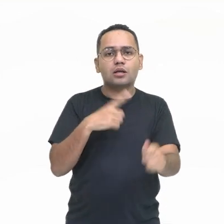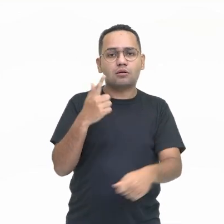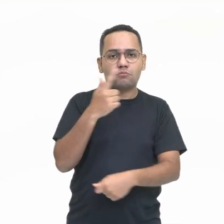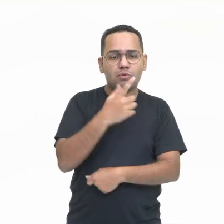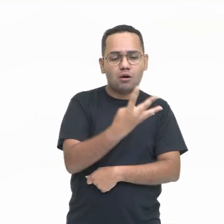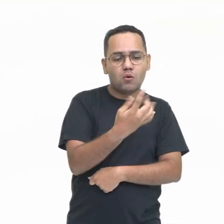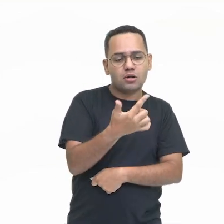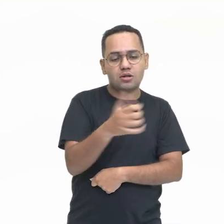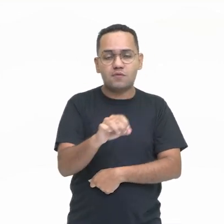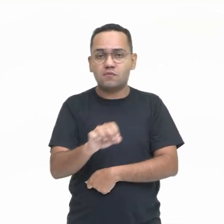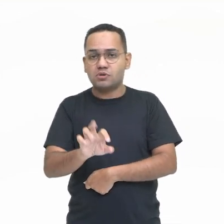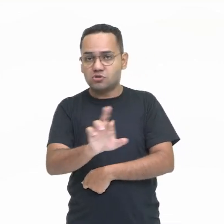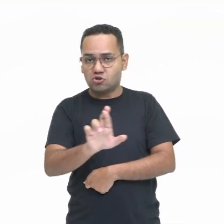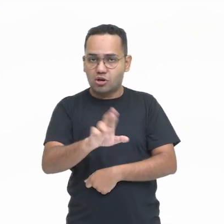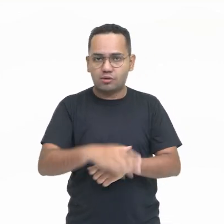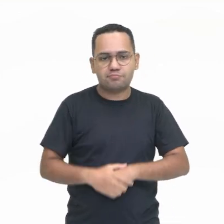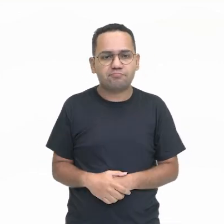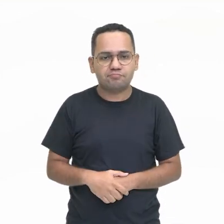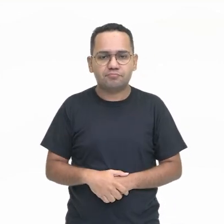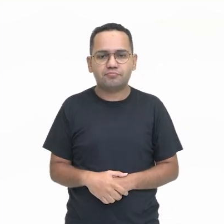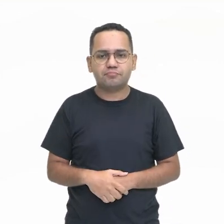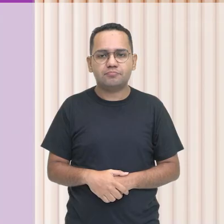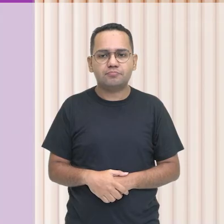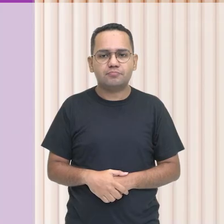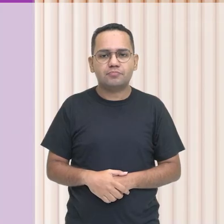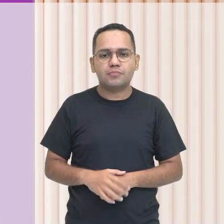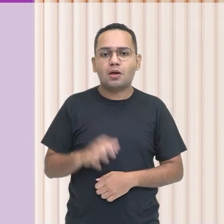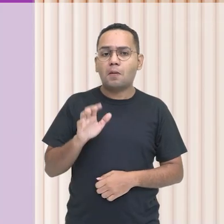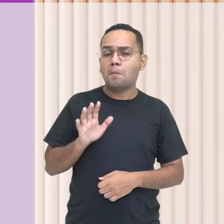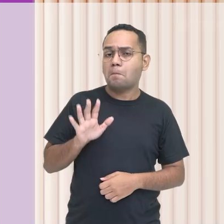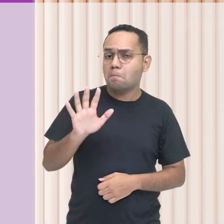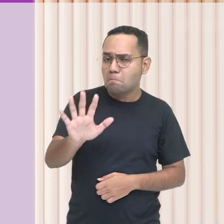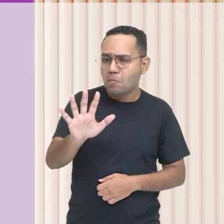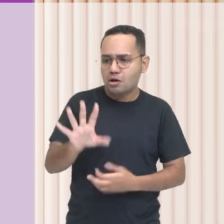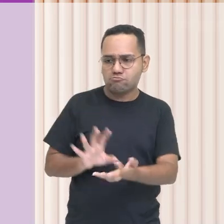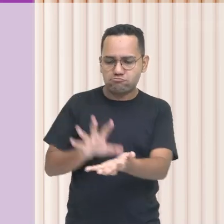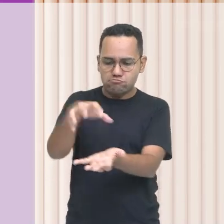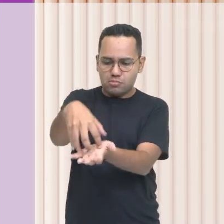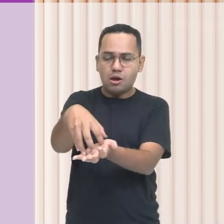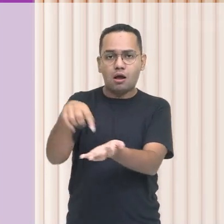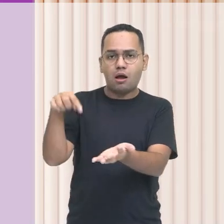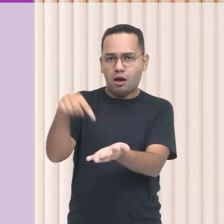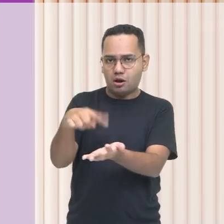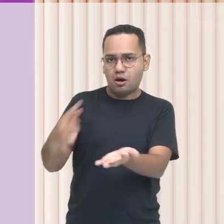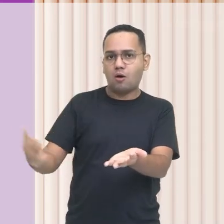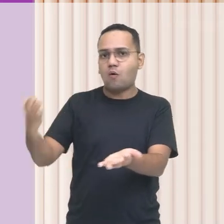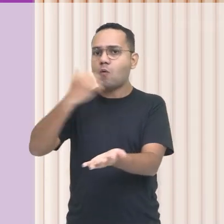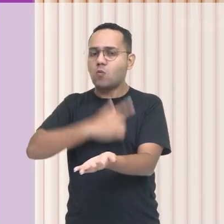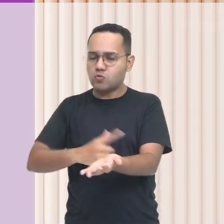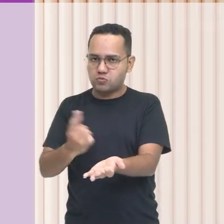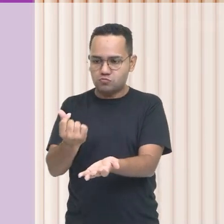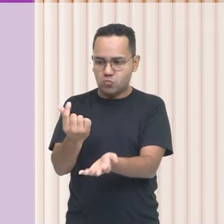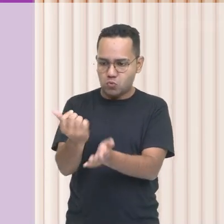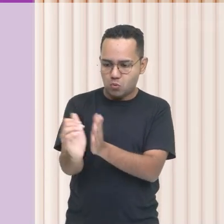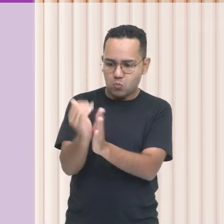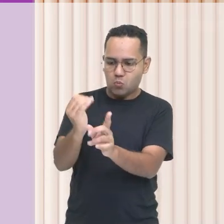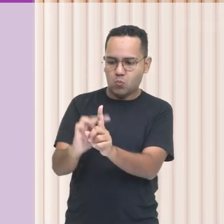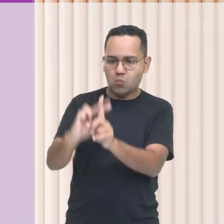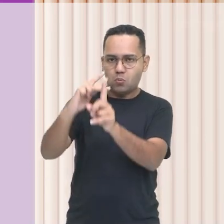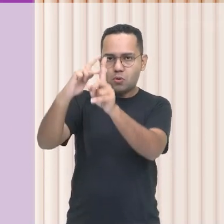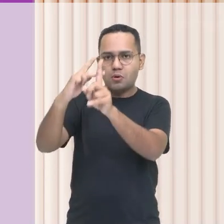R$420, certo? E para que a empresa obtenha esse lucro máximo de R$420, ela precisa